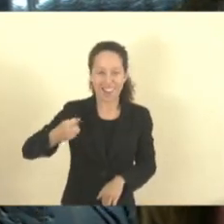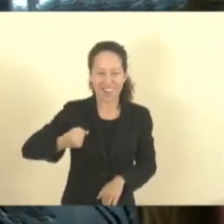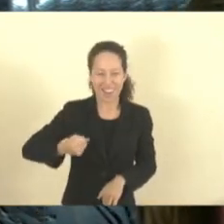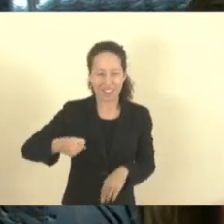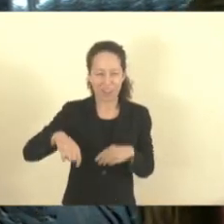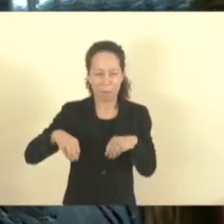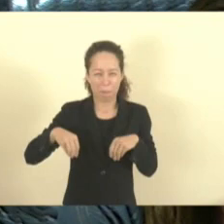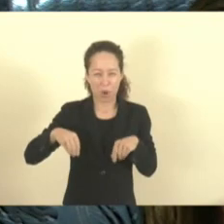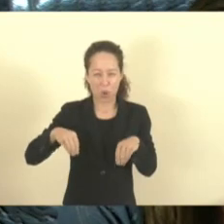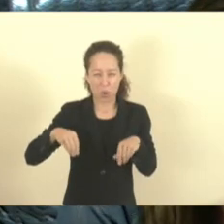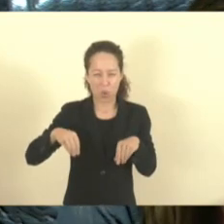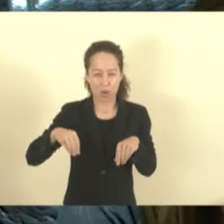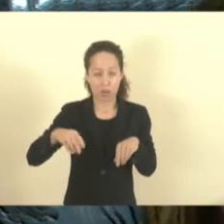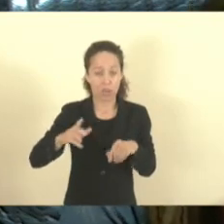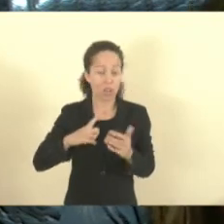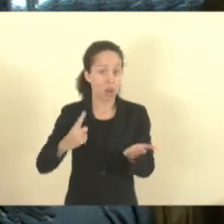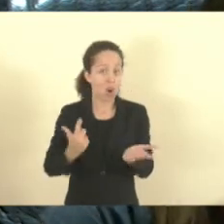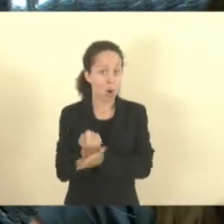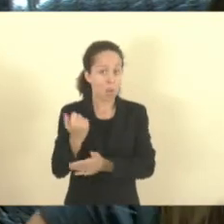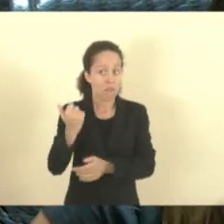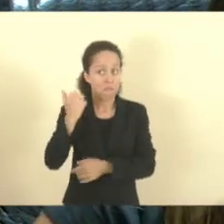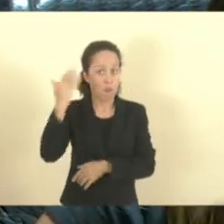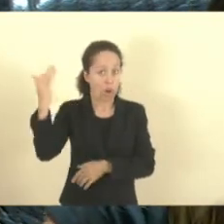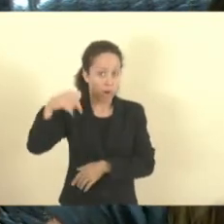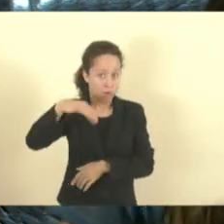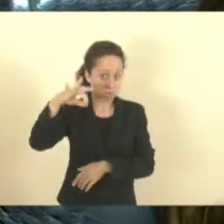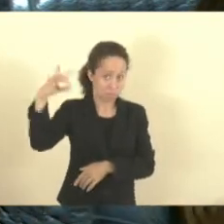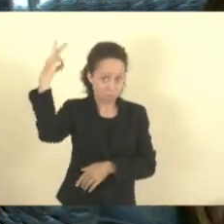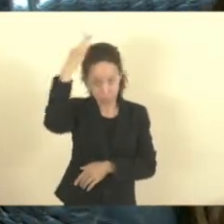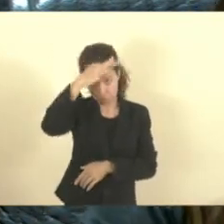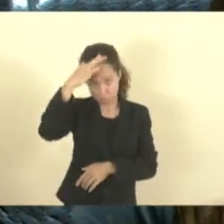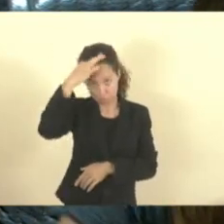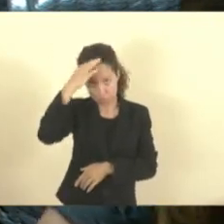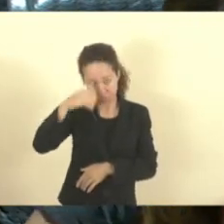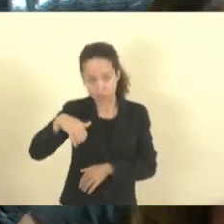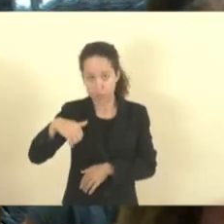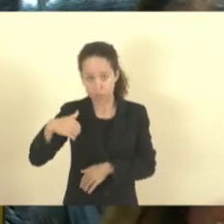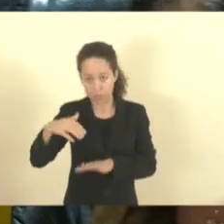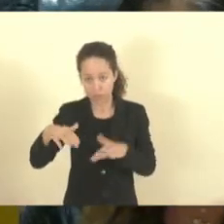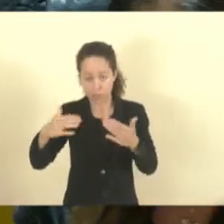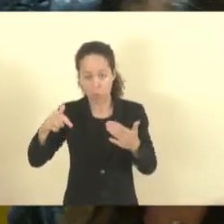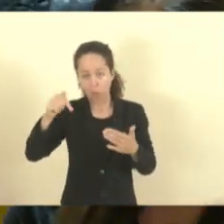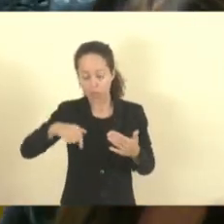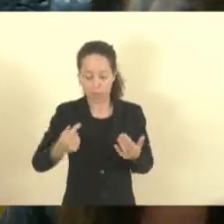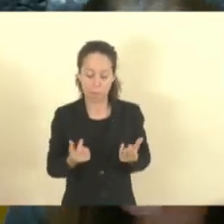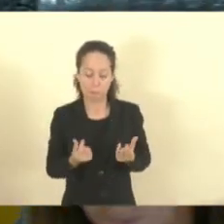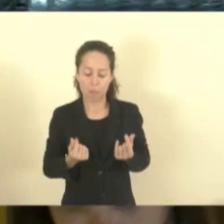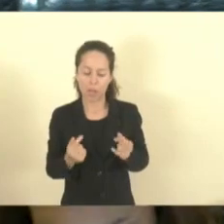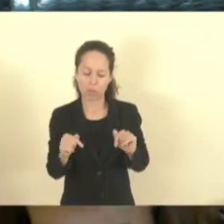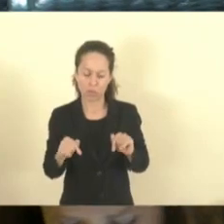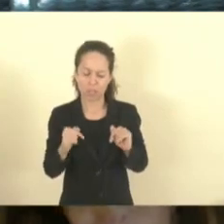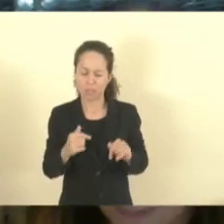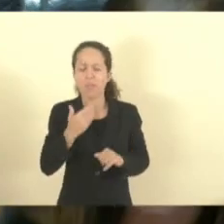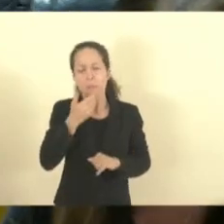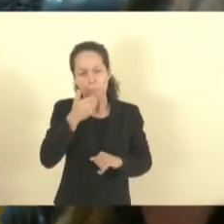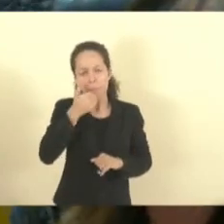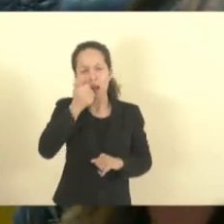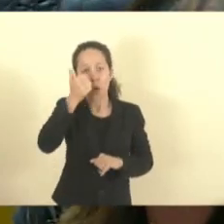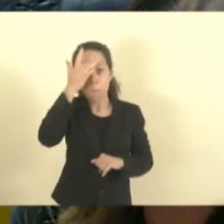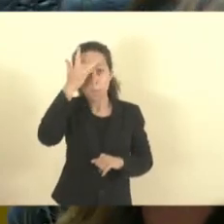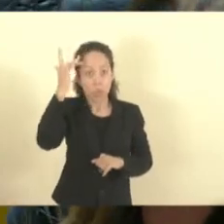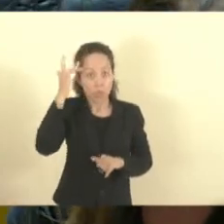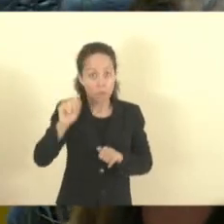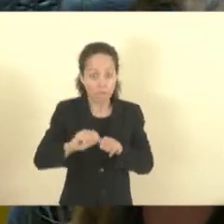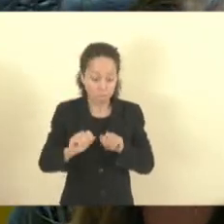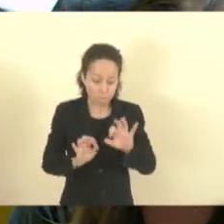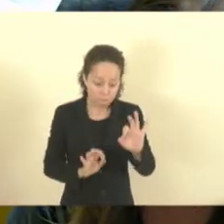é importado de fora para cá, vai ter mais competição, vai melhorar o preço e vai produzir. Quem